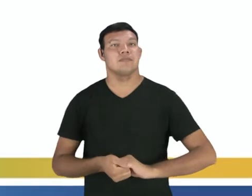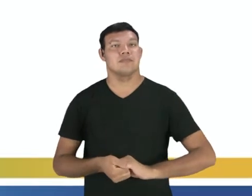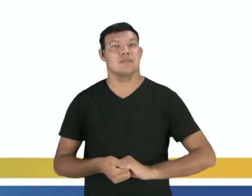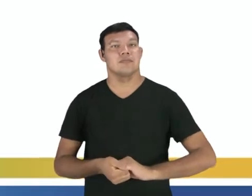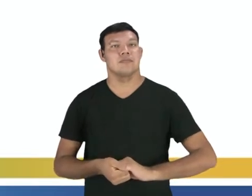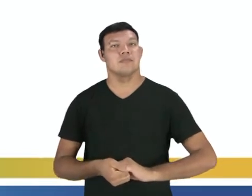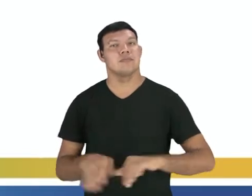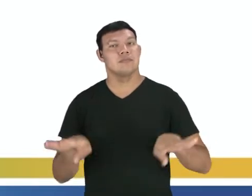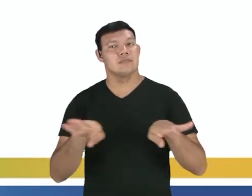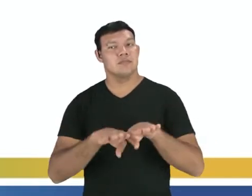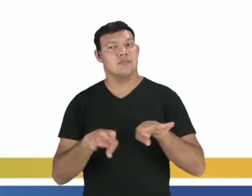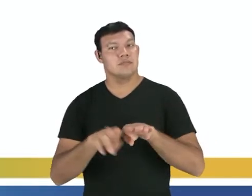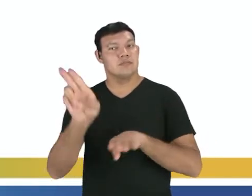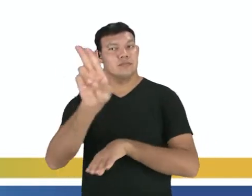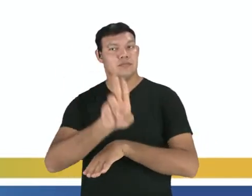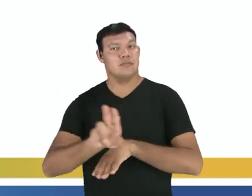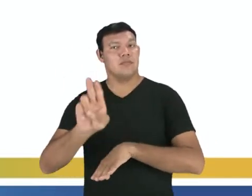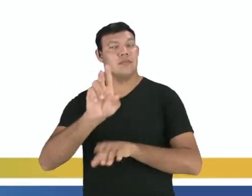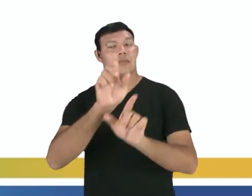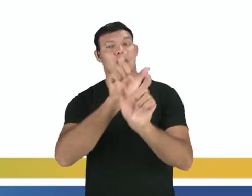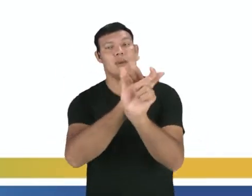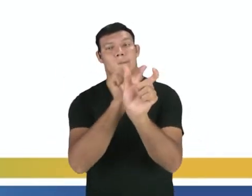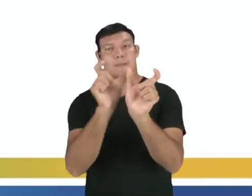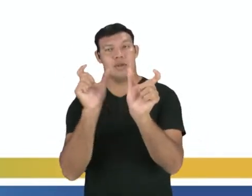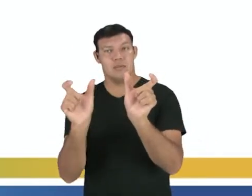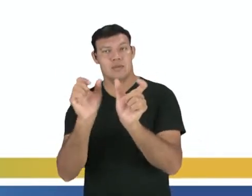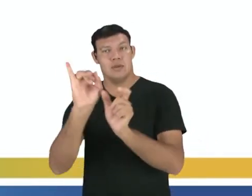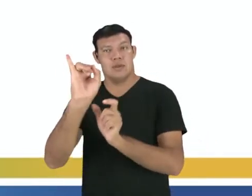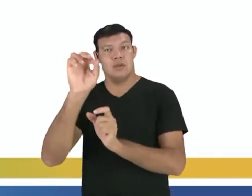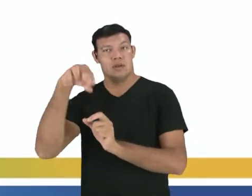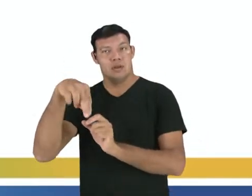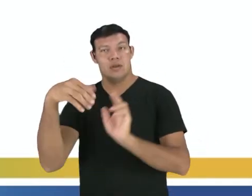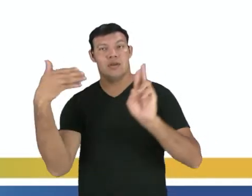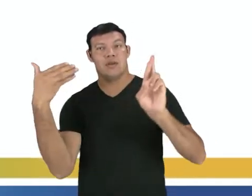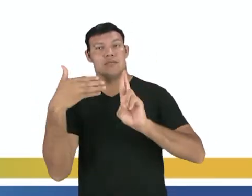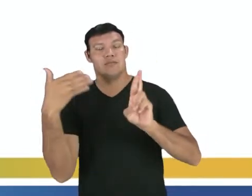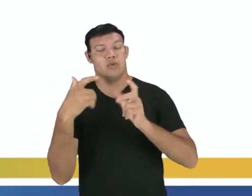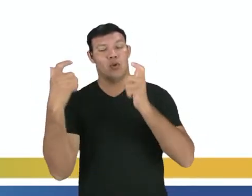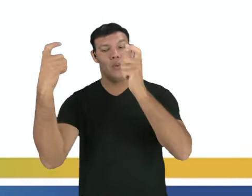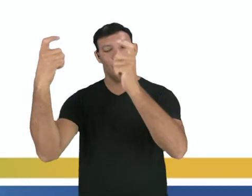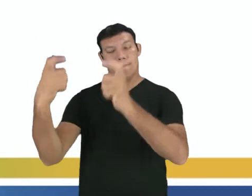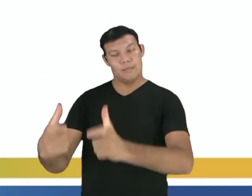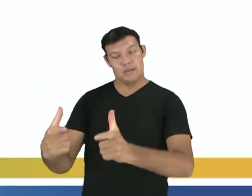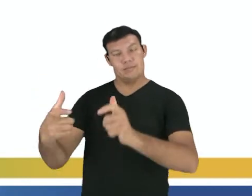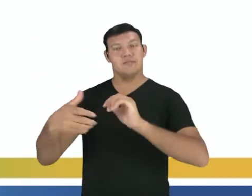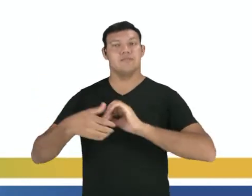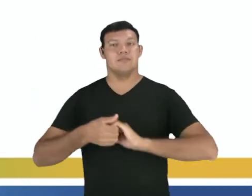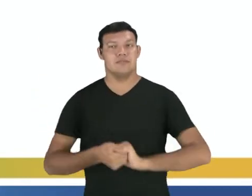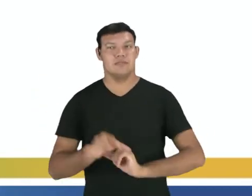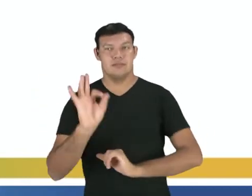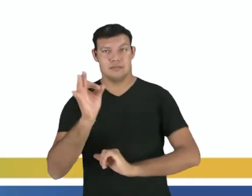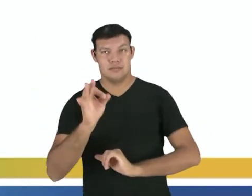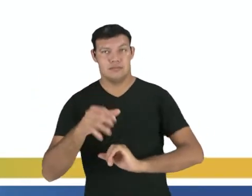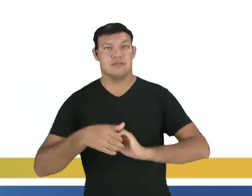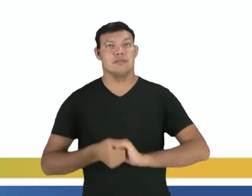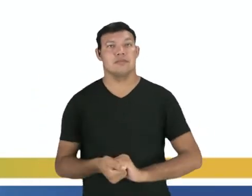e também podemos utilizar a preposição para fazer referência a algum lugar certo